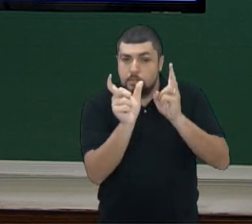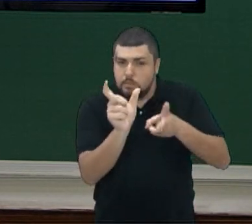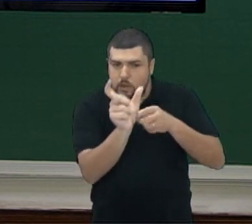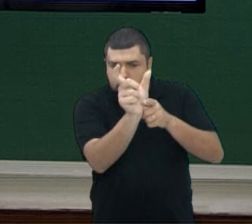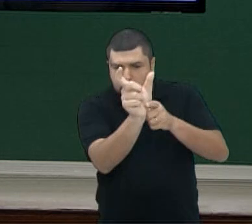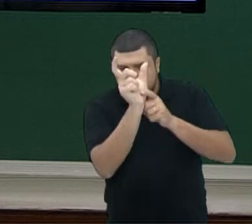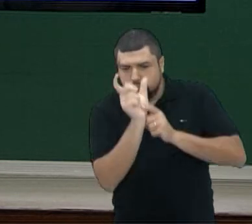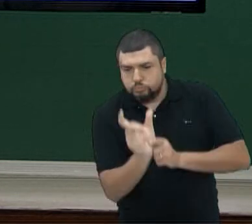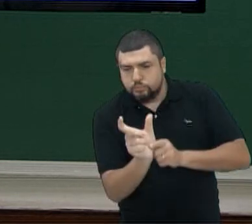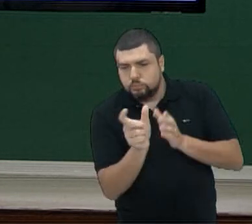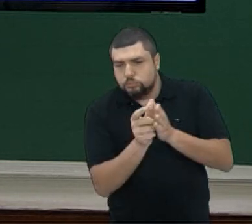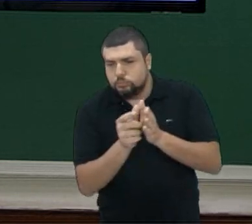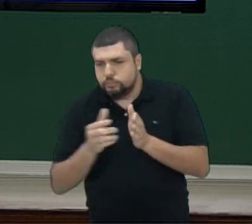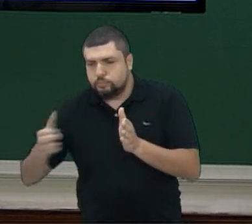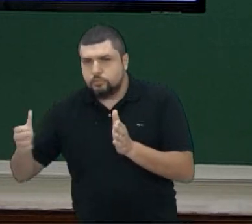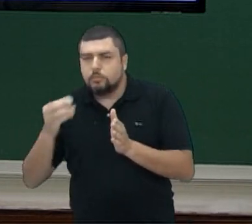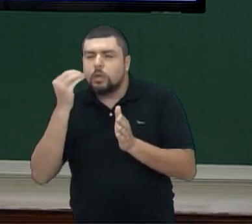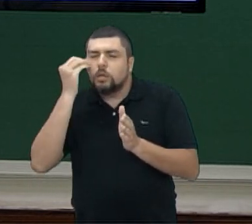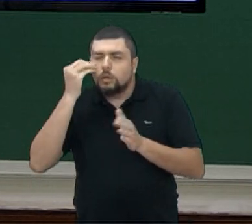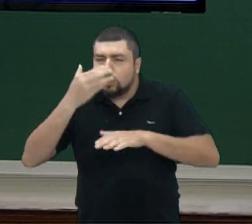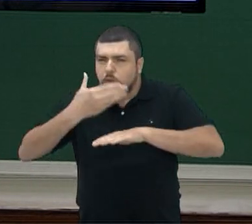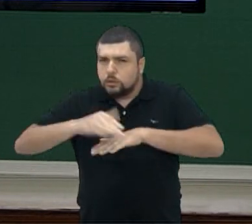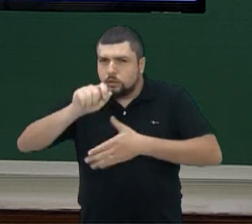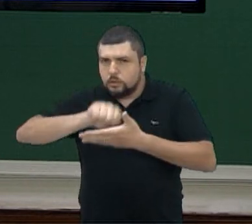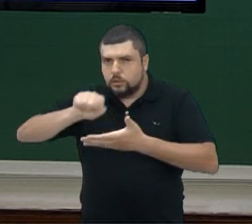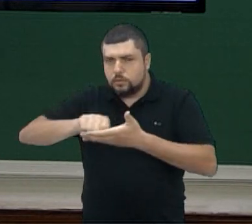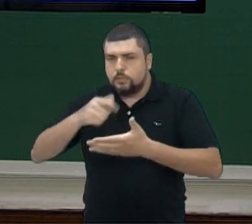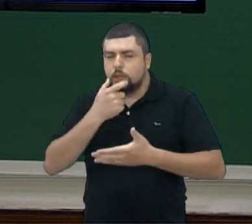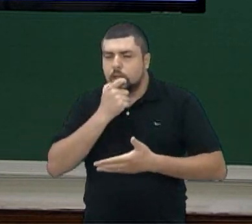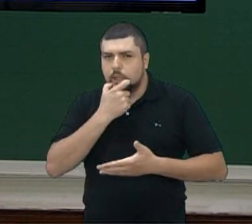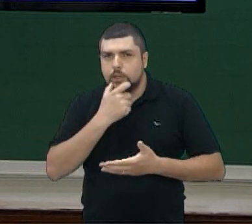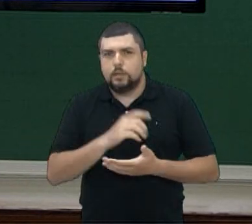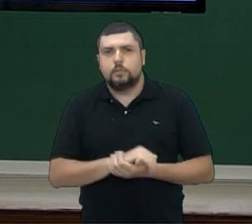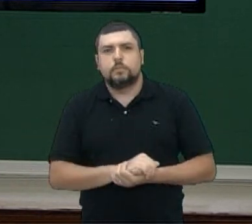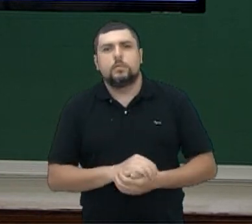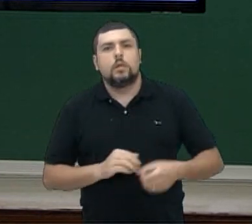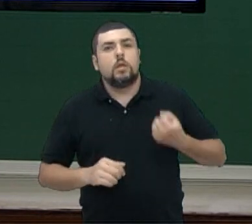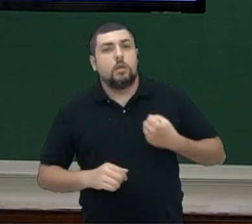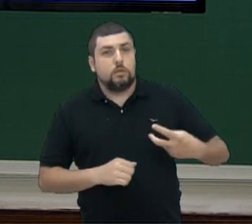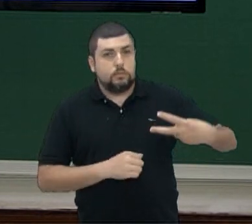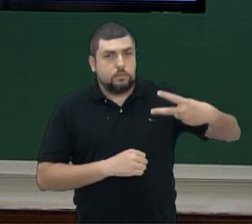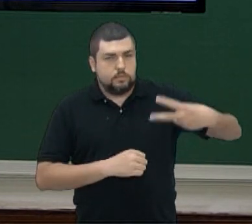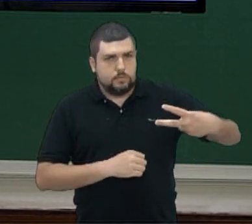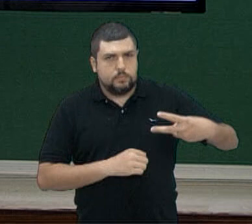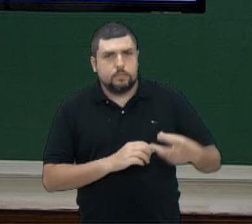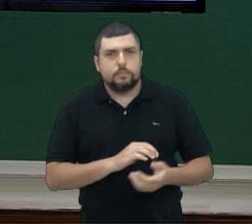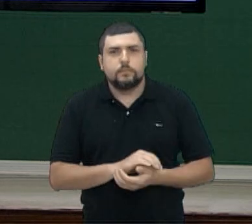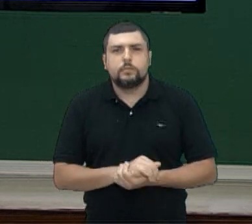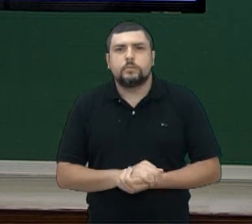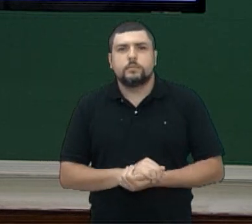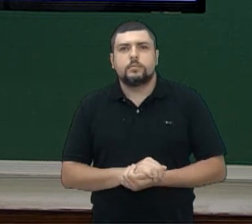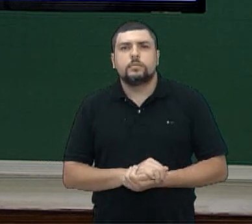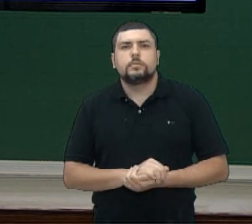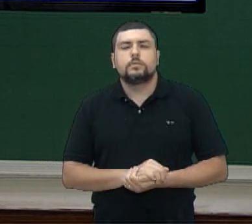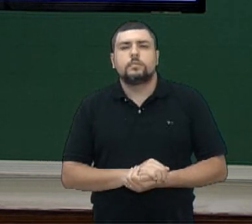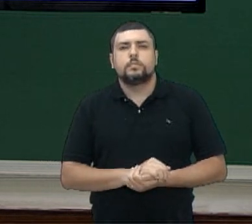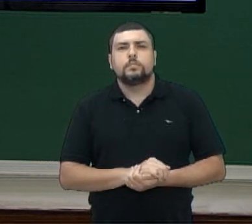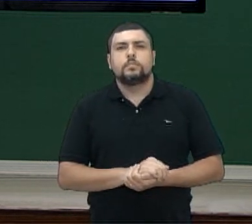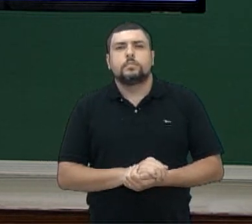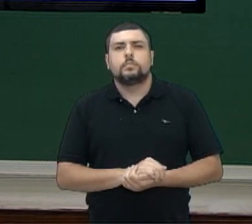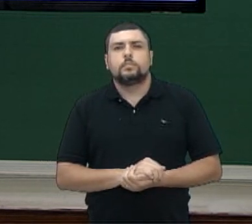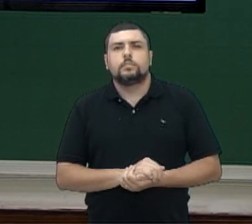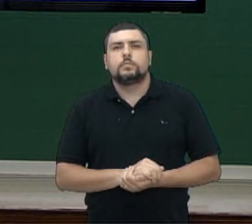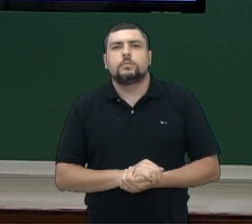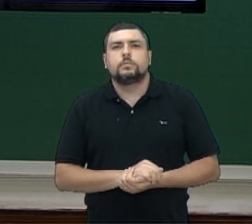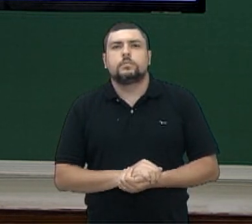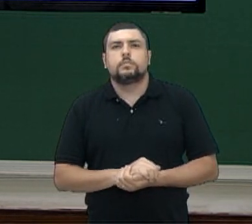dar aí a resposta em inglês. And number 2, a número 2 diz assim, imagine you're hungry.